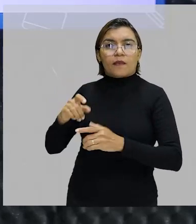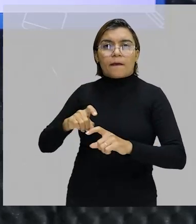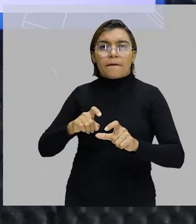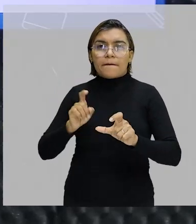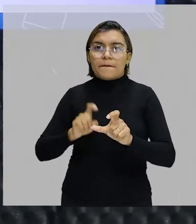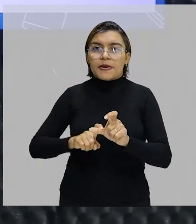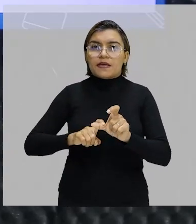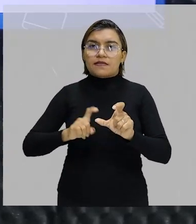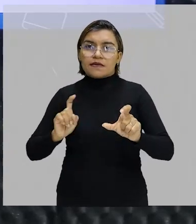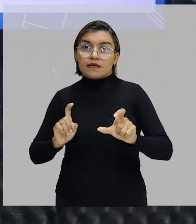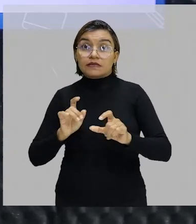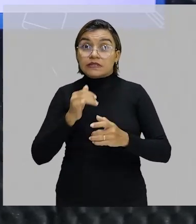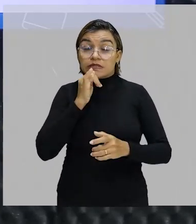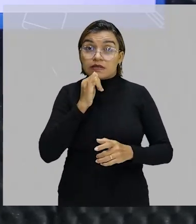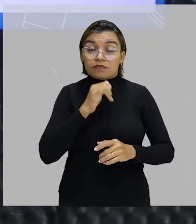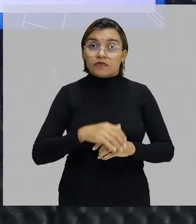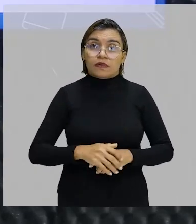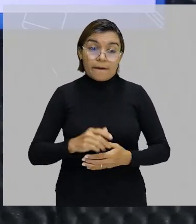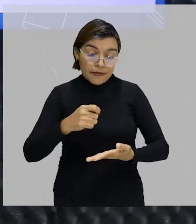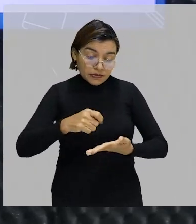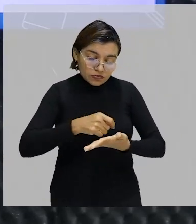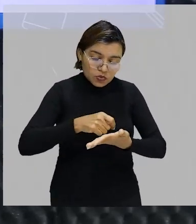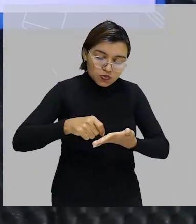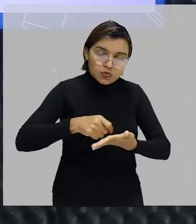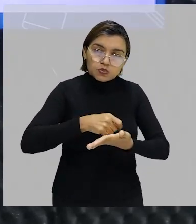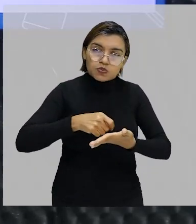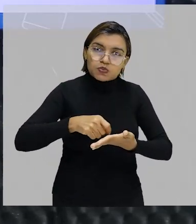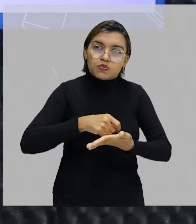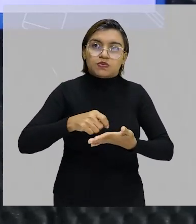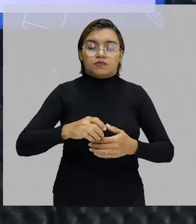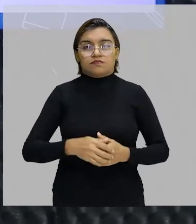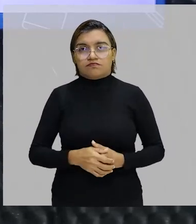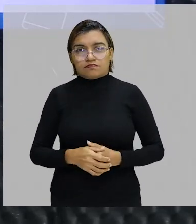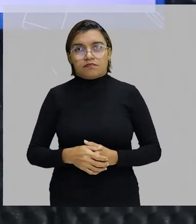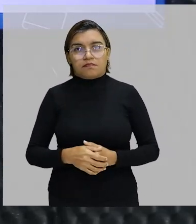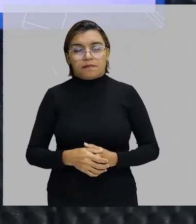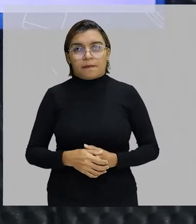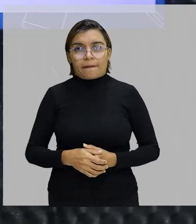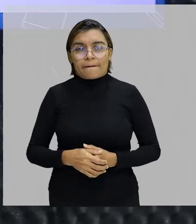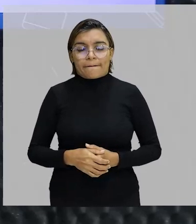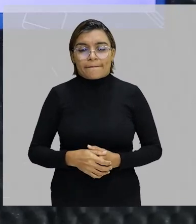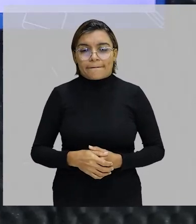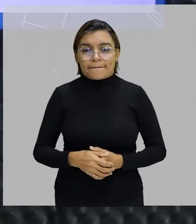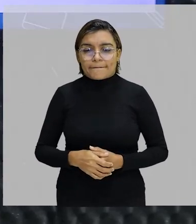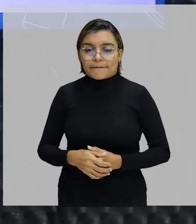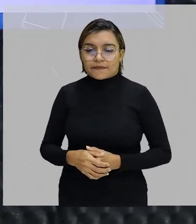é registrado na ata. É como se fosse um diário, só que não é diário, é ata, certo? É